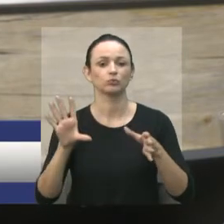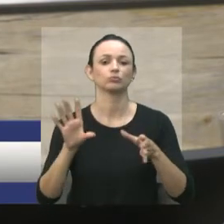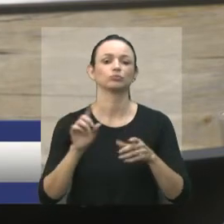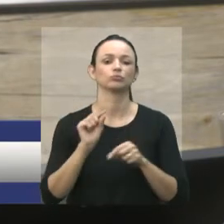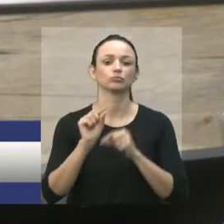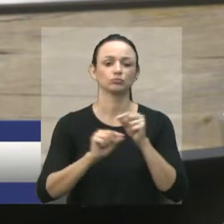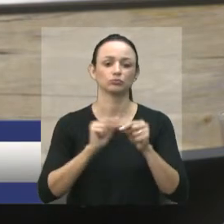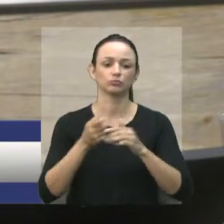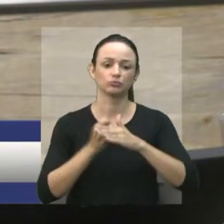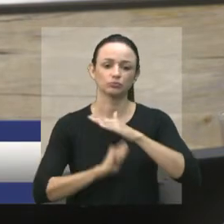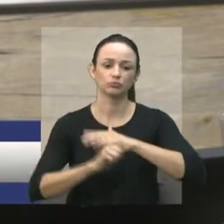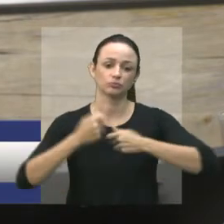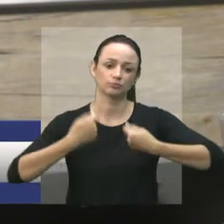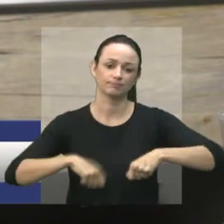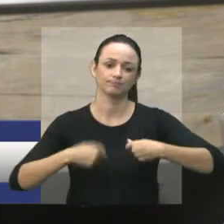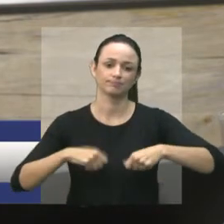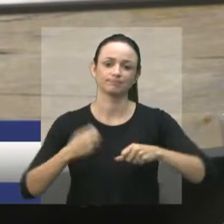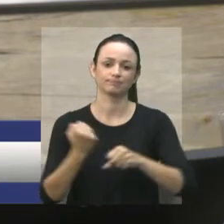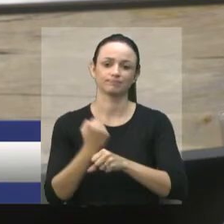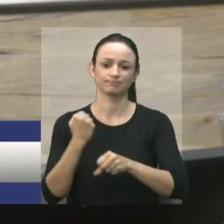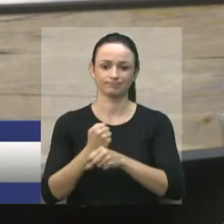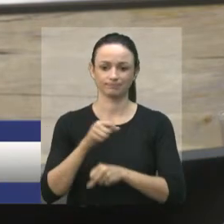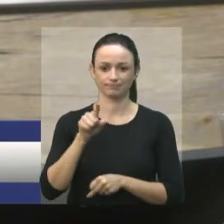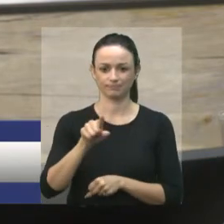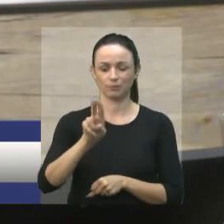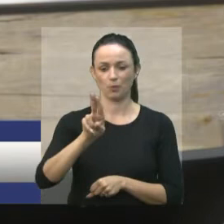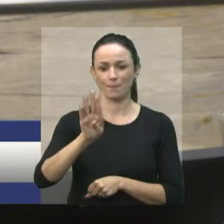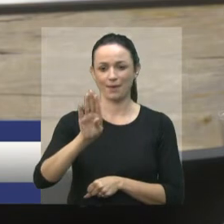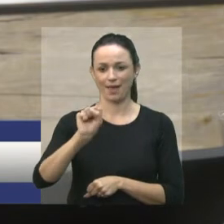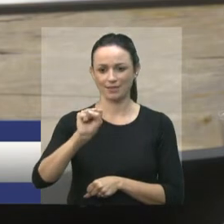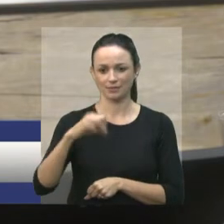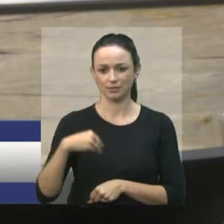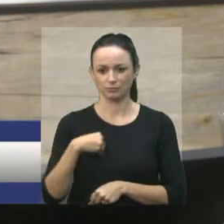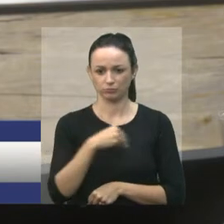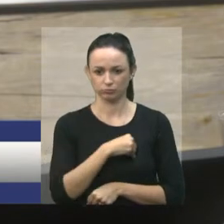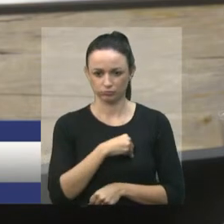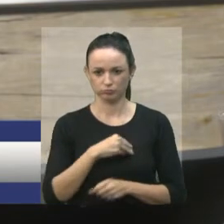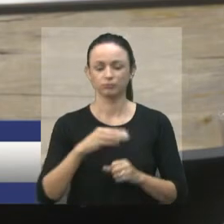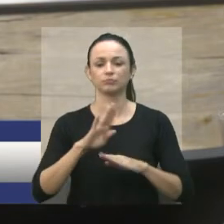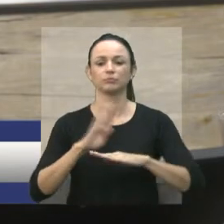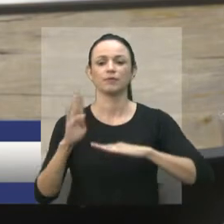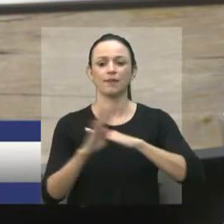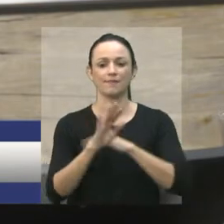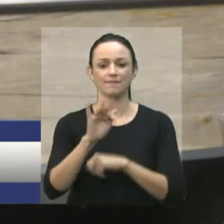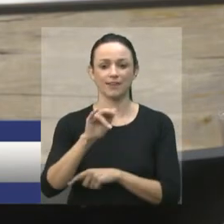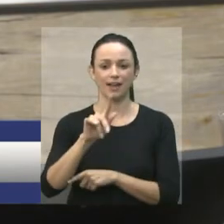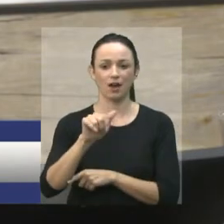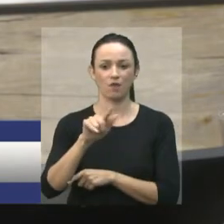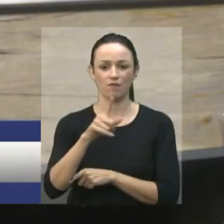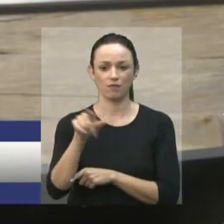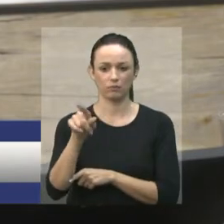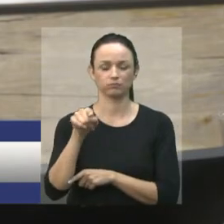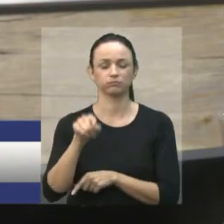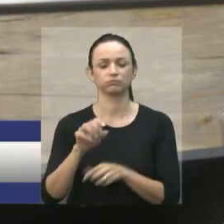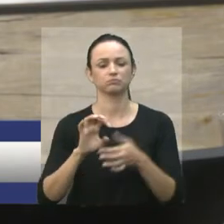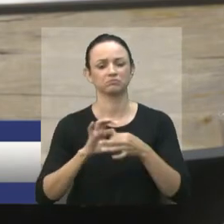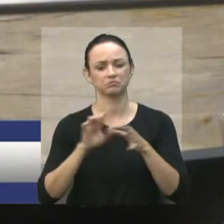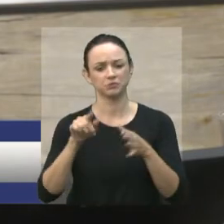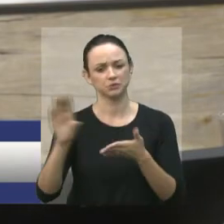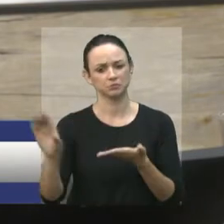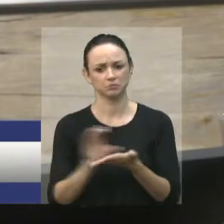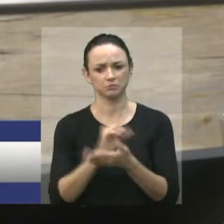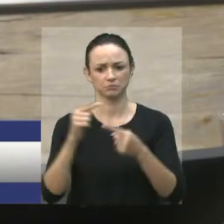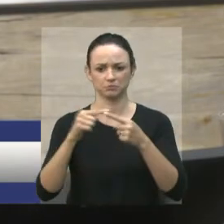dos investimentos necessários à construção de uma UBS no residencial Frei Galvão, prevendo que sejam deixados os